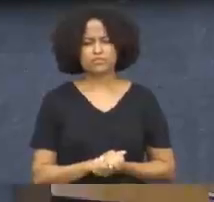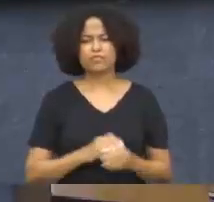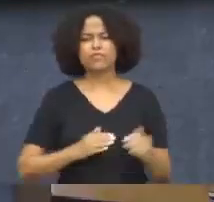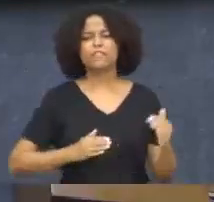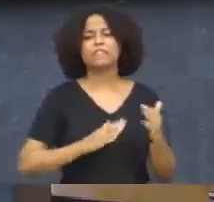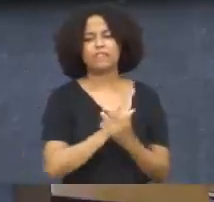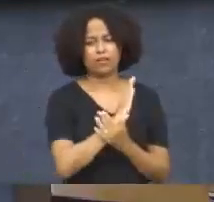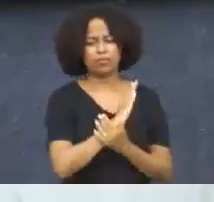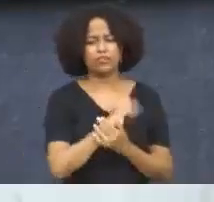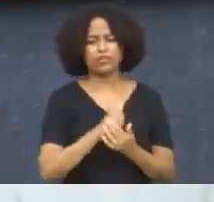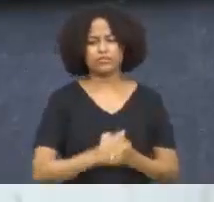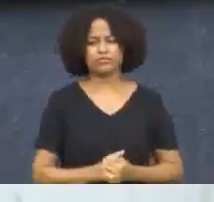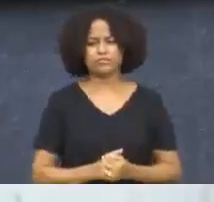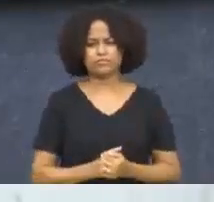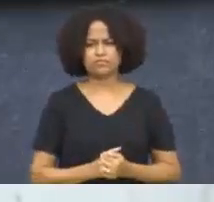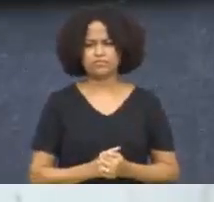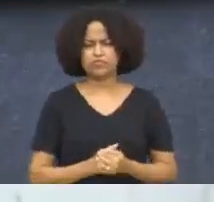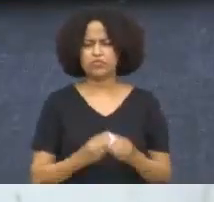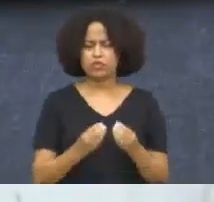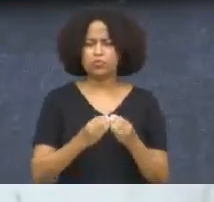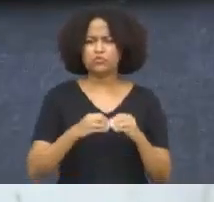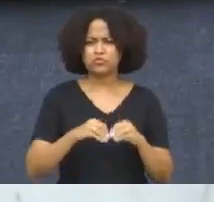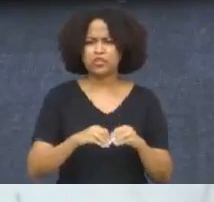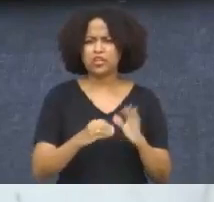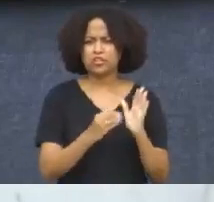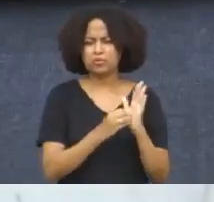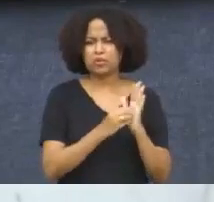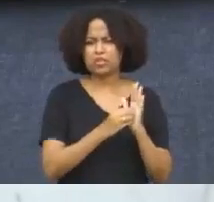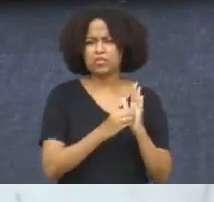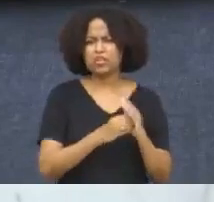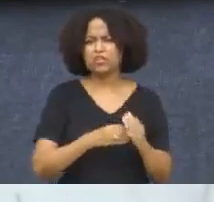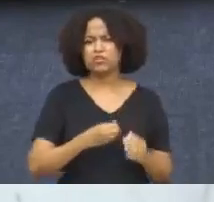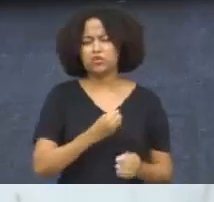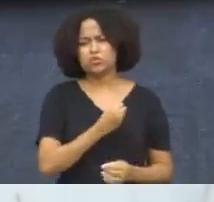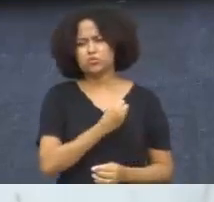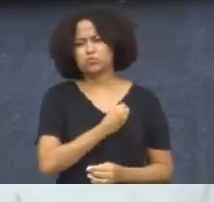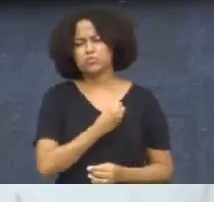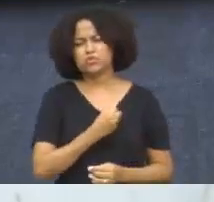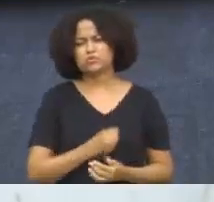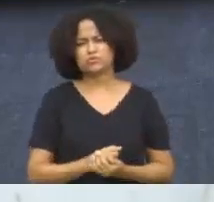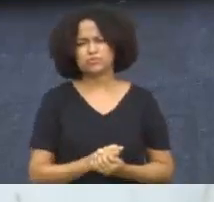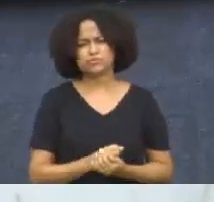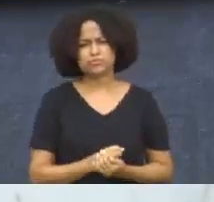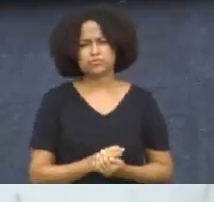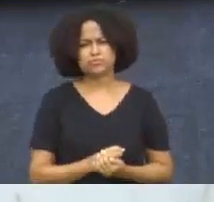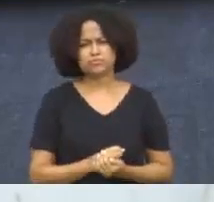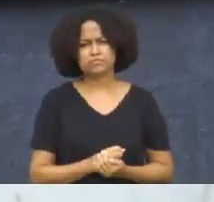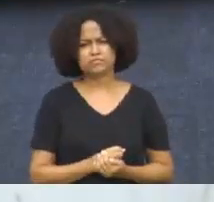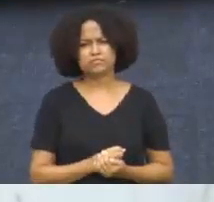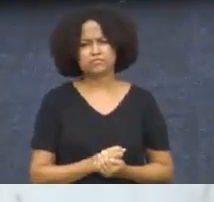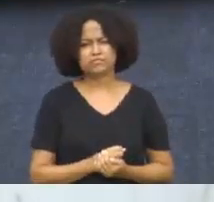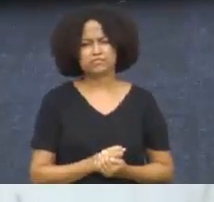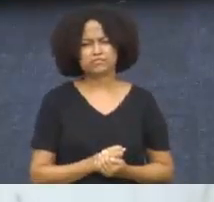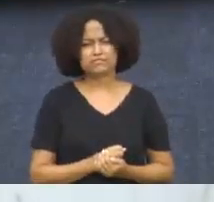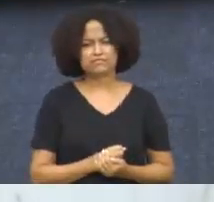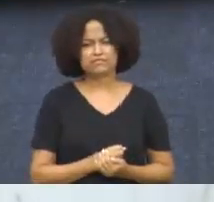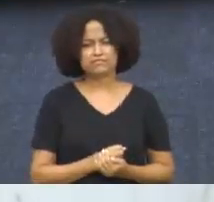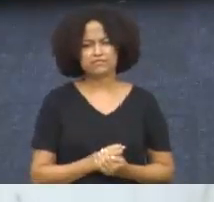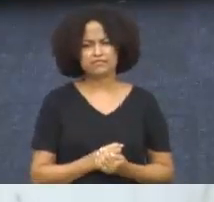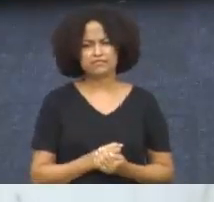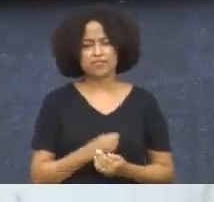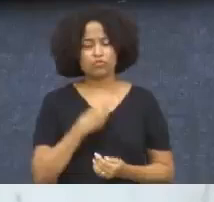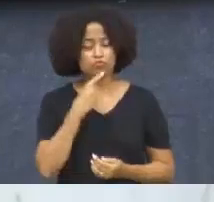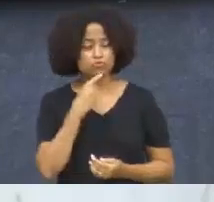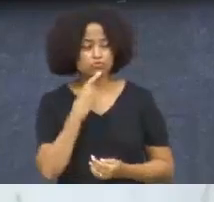Aprovado. Fica prejudicada a emenda número 1. Fica não. Fica, fica ou não fica? Ah, esses